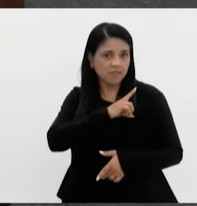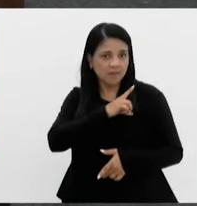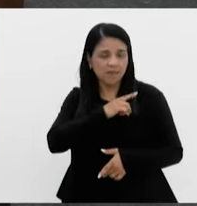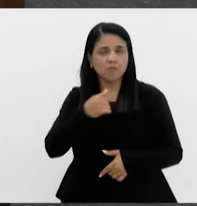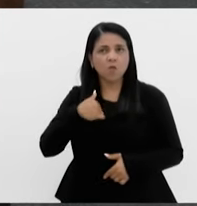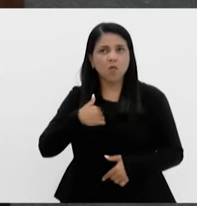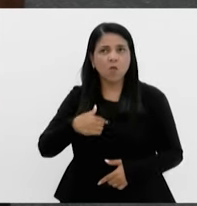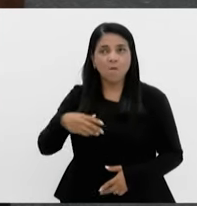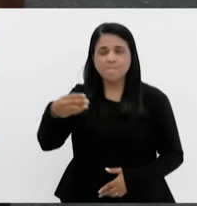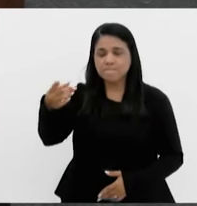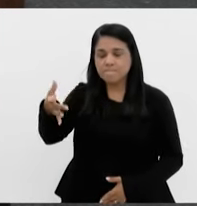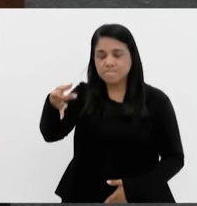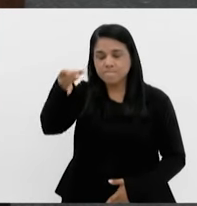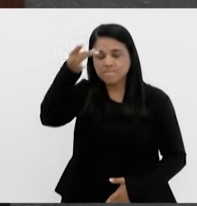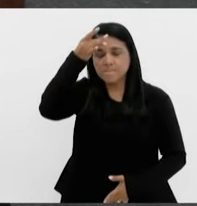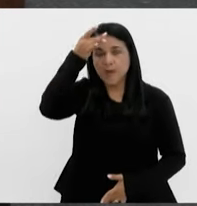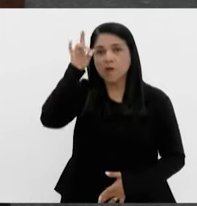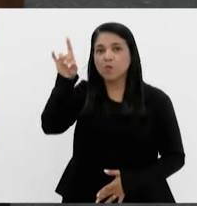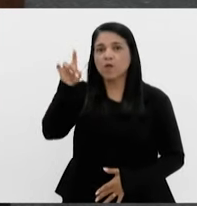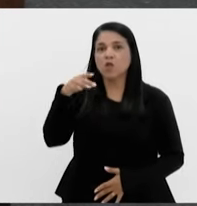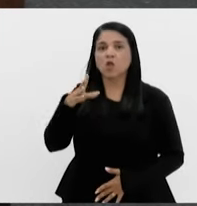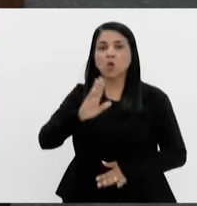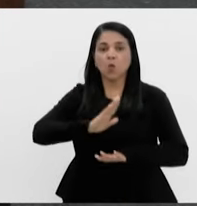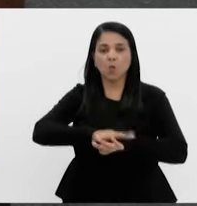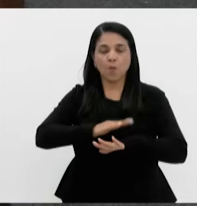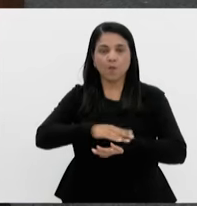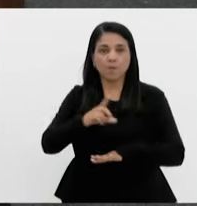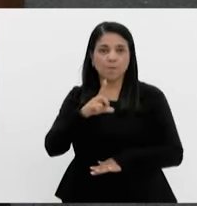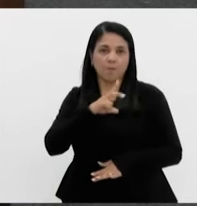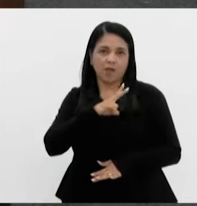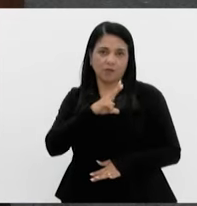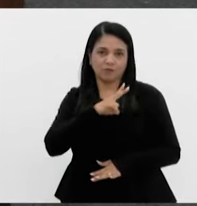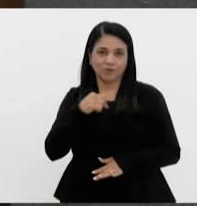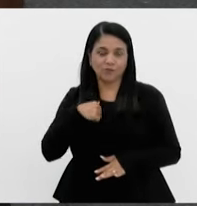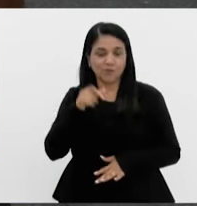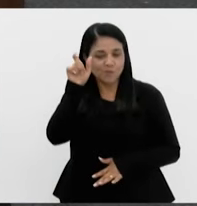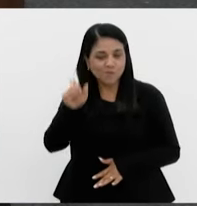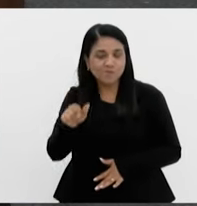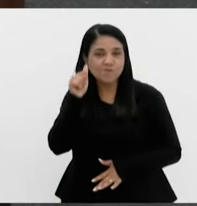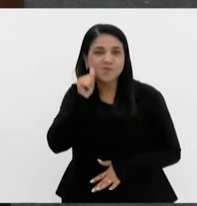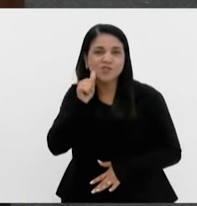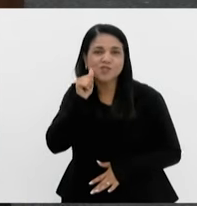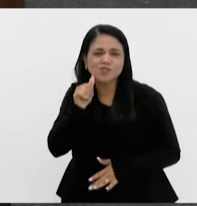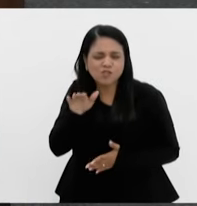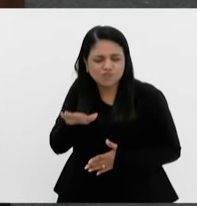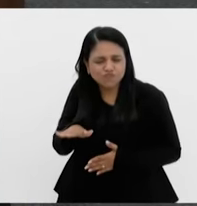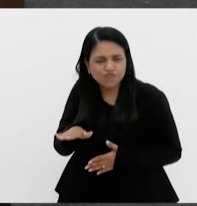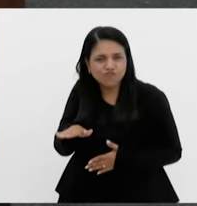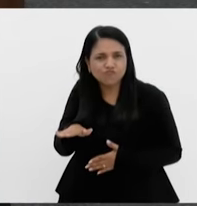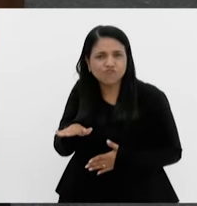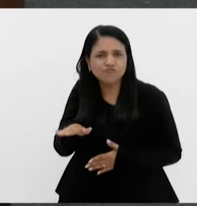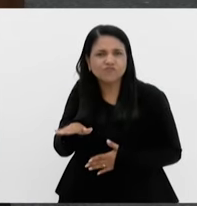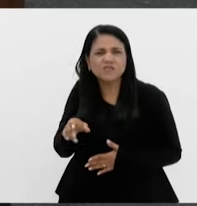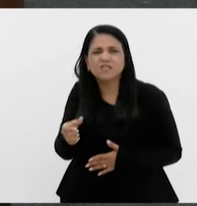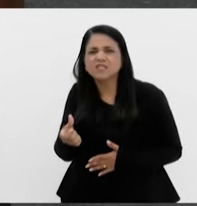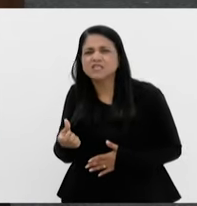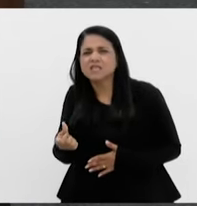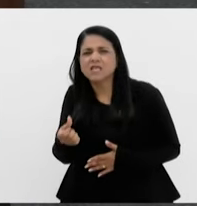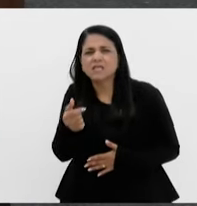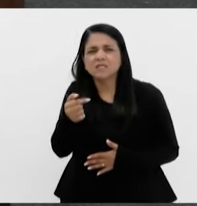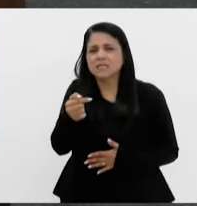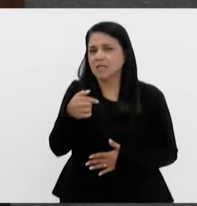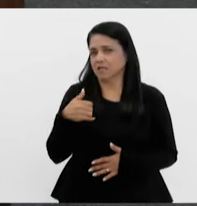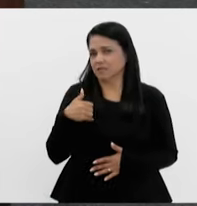momento muito particular que é quando ele retira do cativeiro uma menina com pouco mais de 6 7